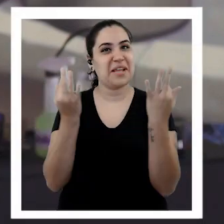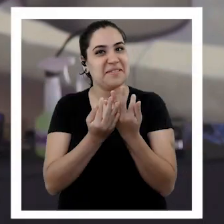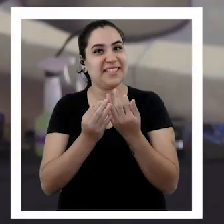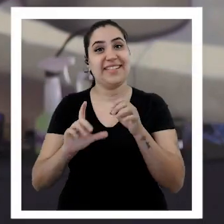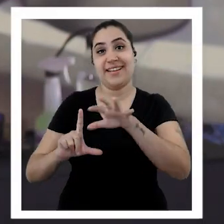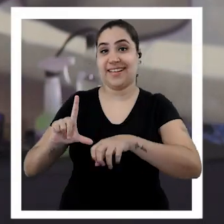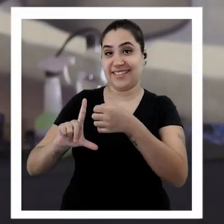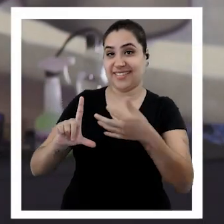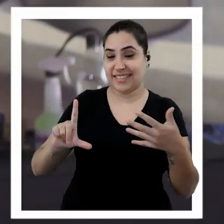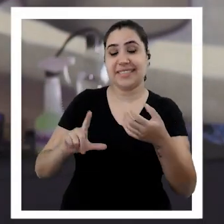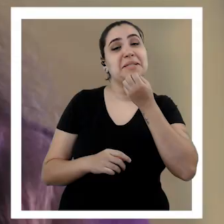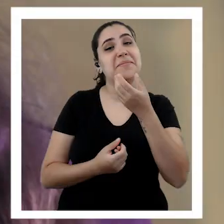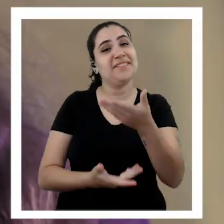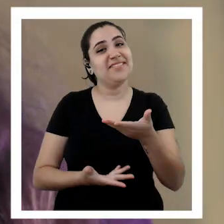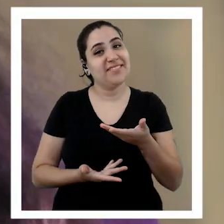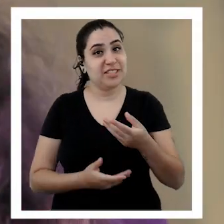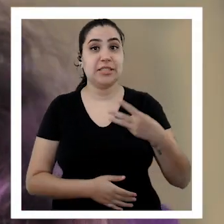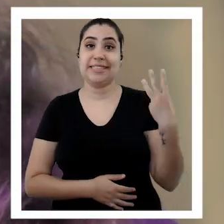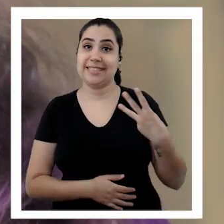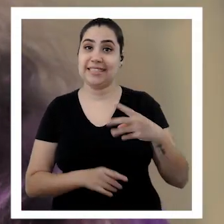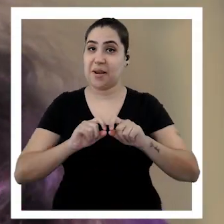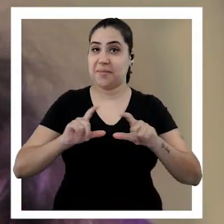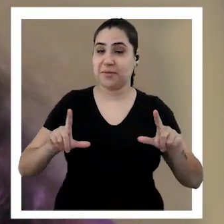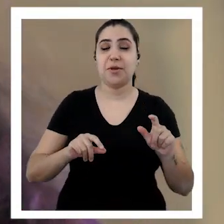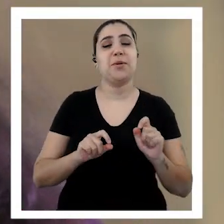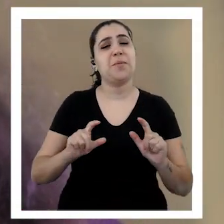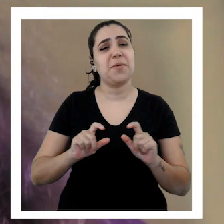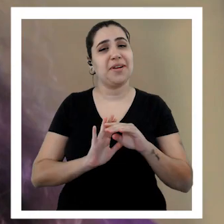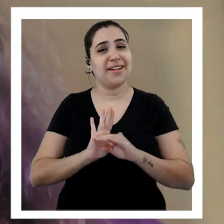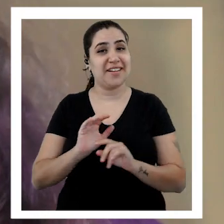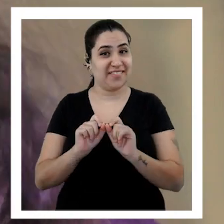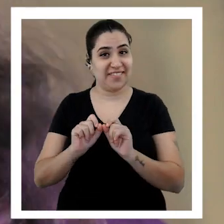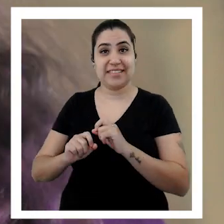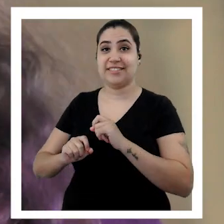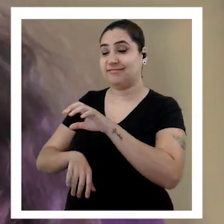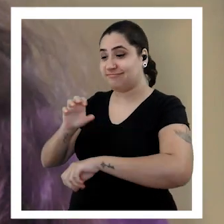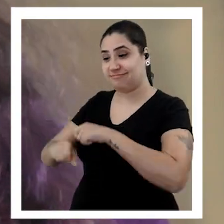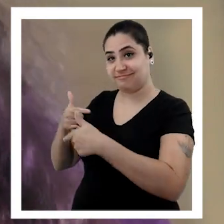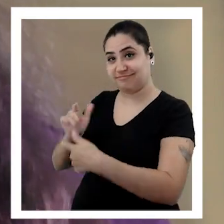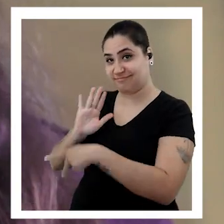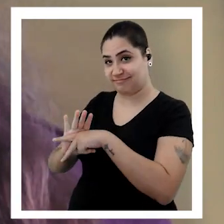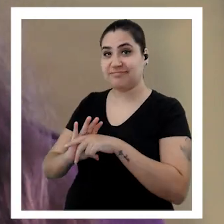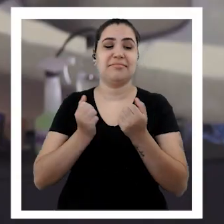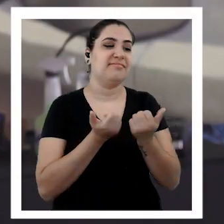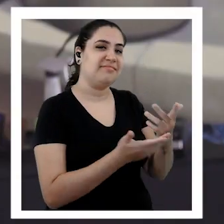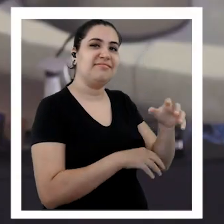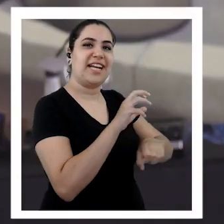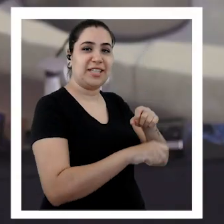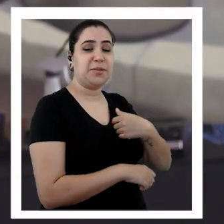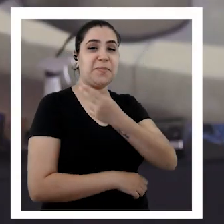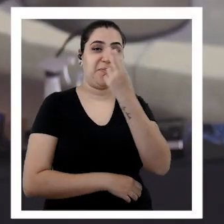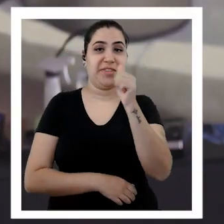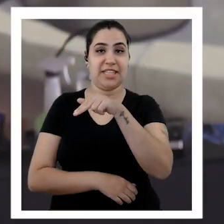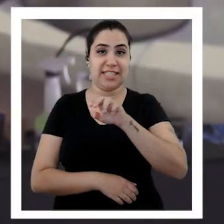Salve, salve, família Cataflix! Sejam muito bem-vindos ao terceiro episódio do programa que é feito de catador para catador. Eu sou a